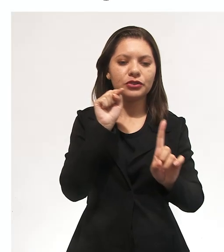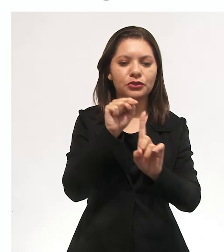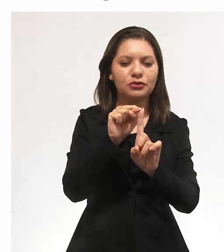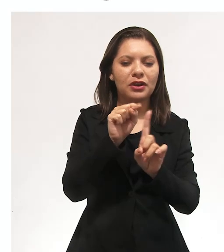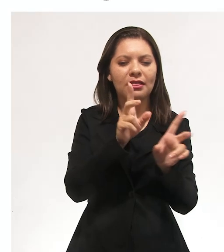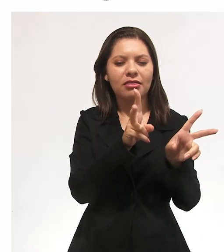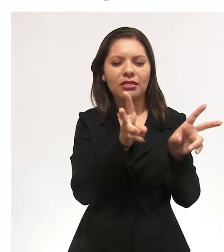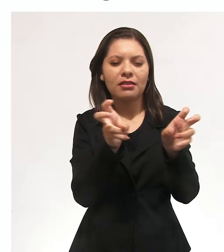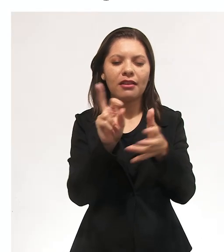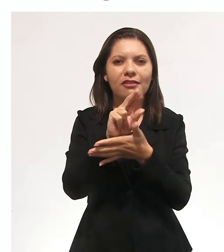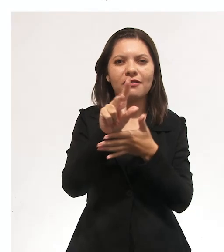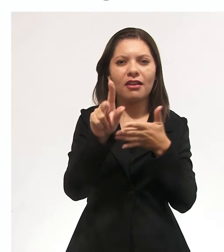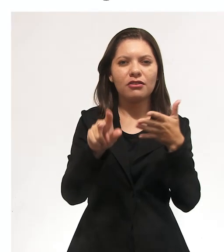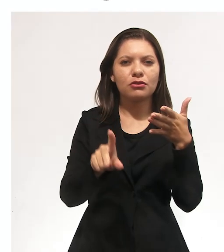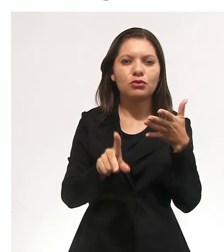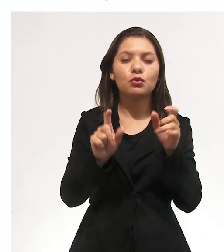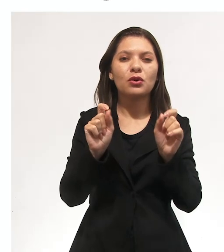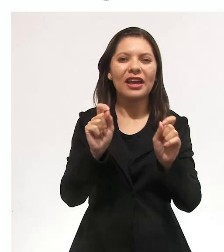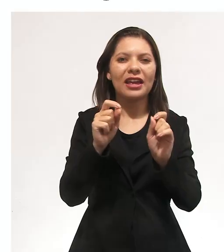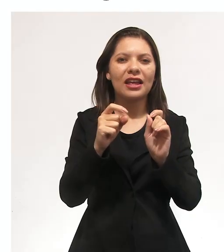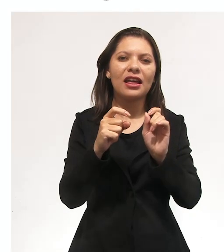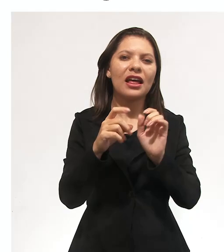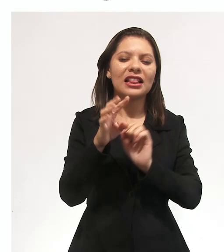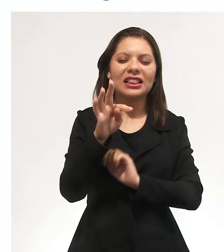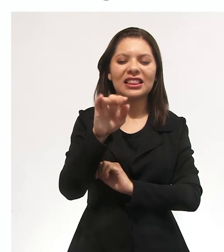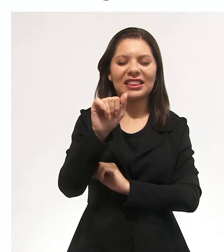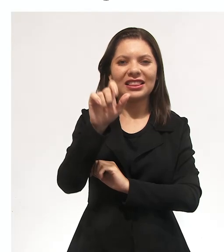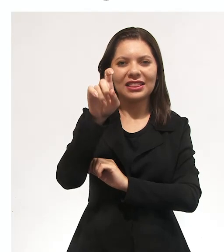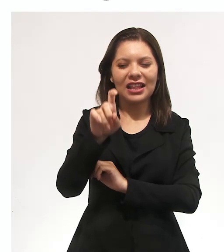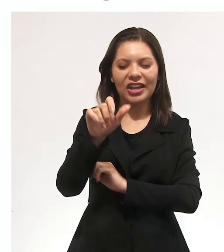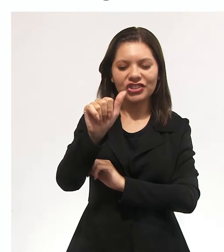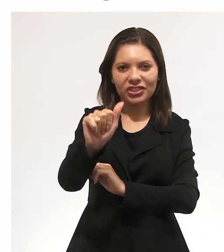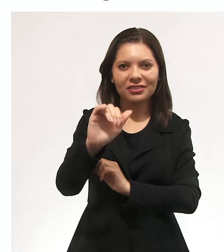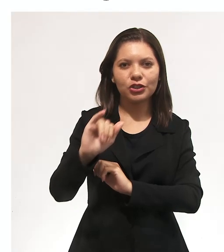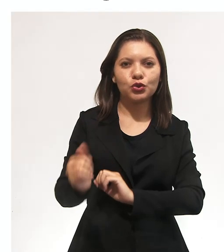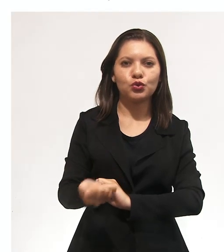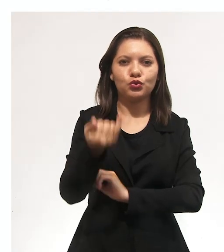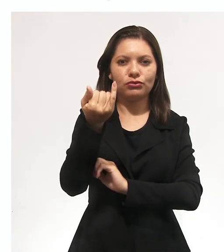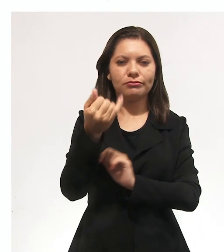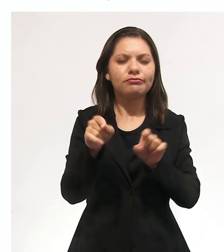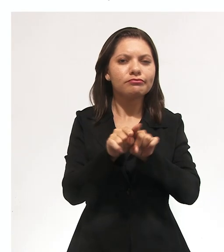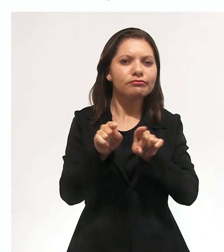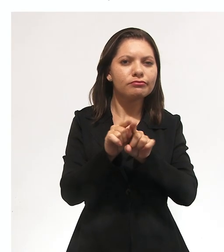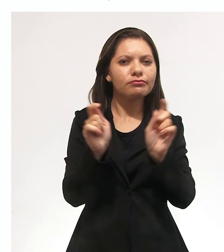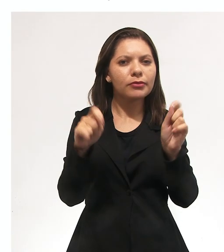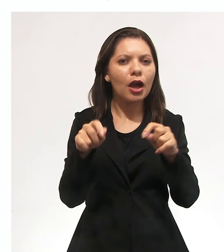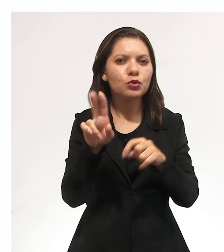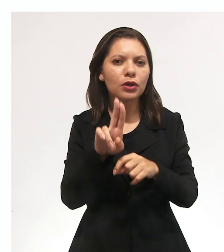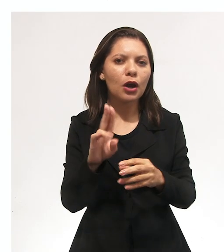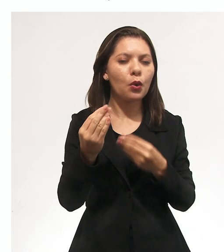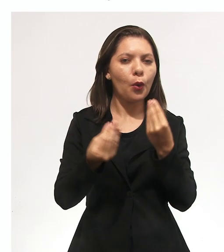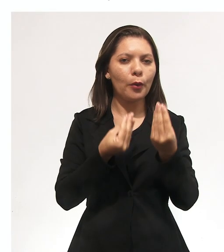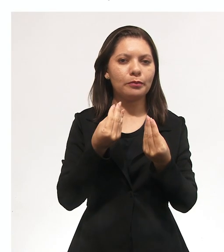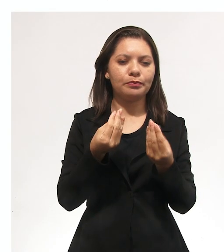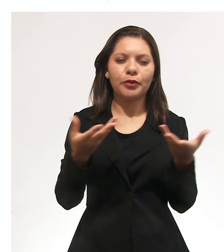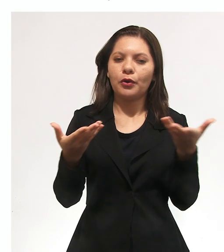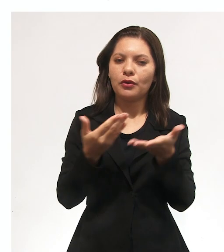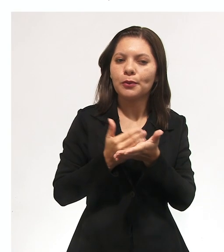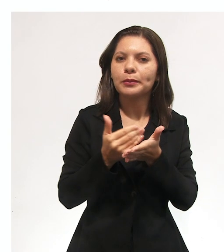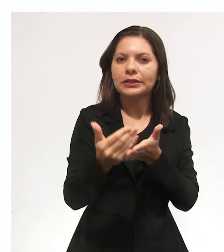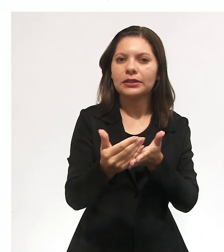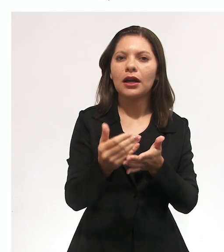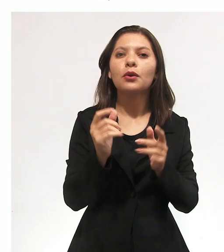diversos tipos de taxas de juros e suas aplicações práticas. Vamos ao valor do dinheiro no tempo.